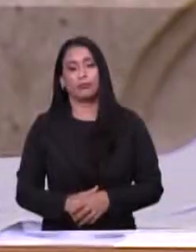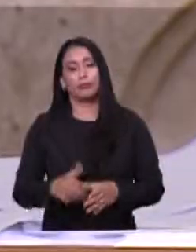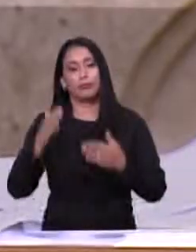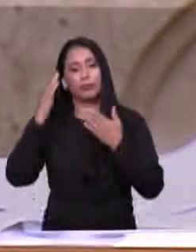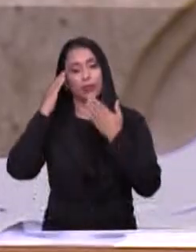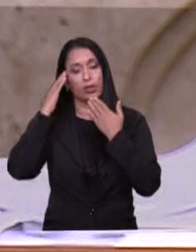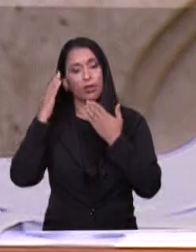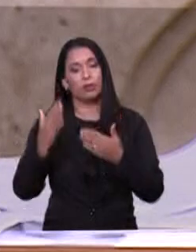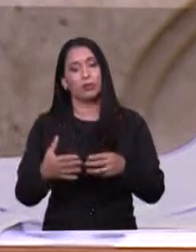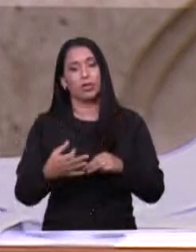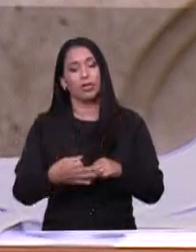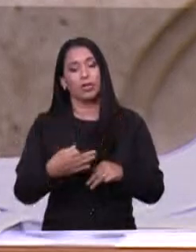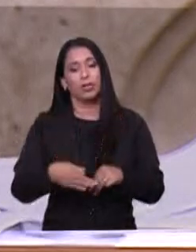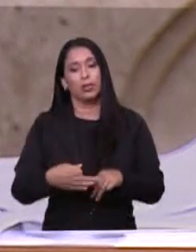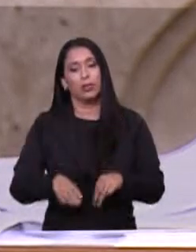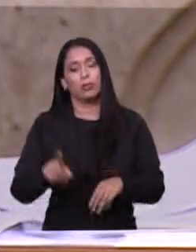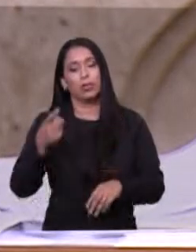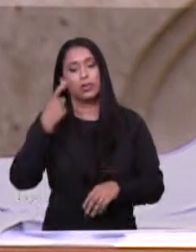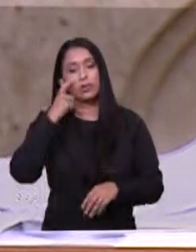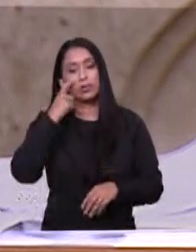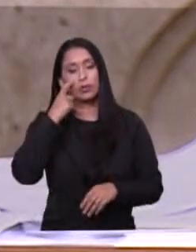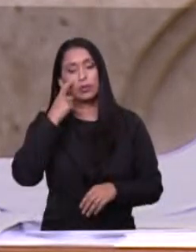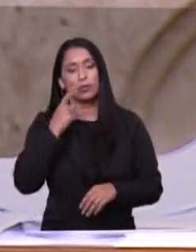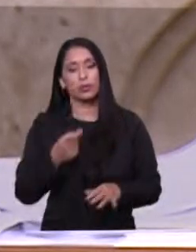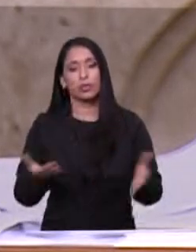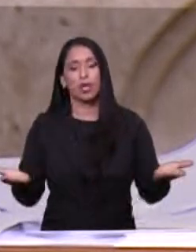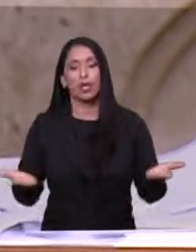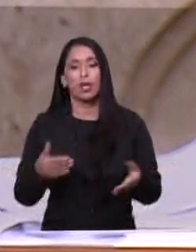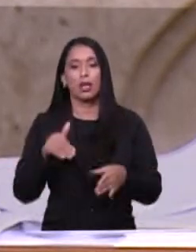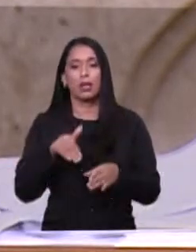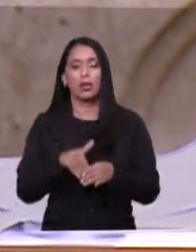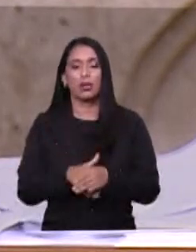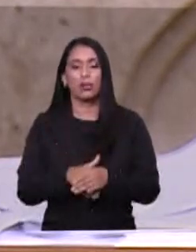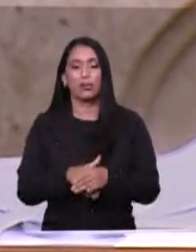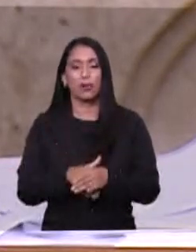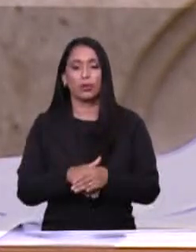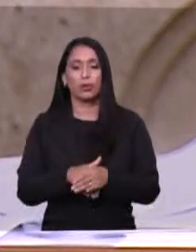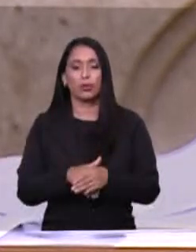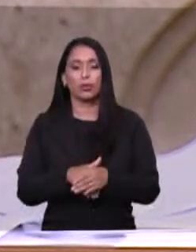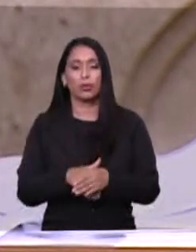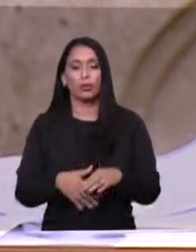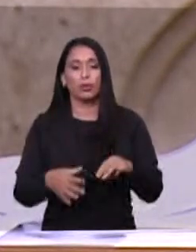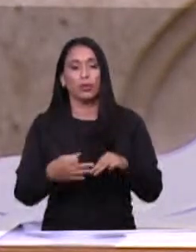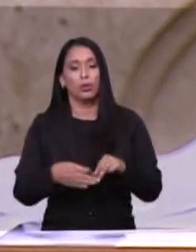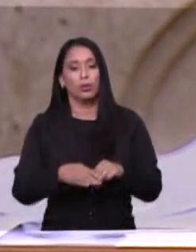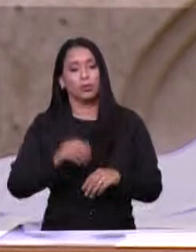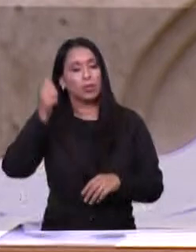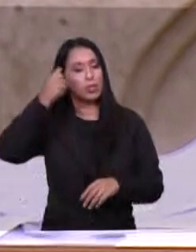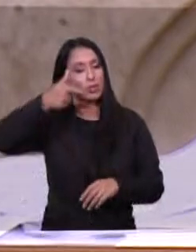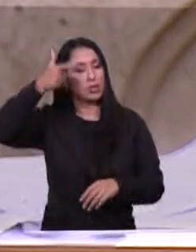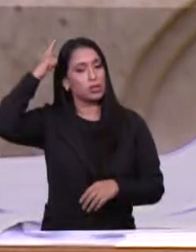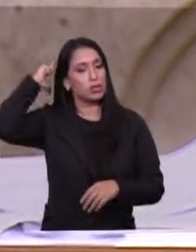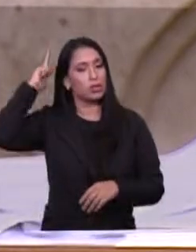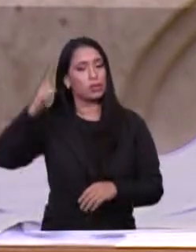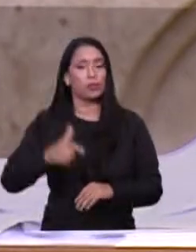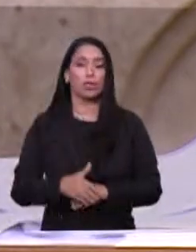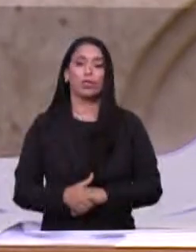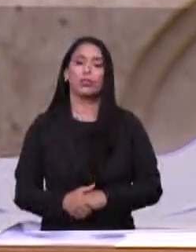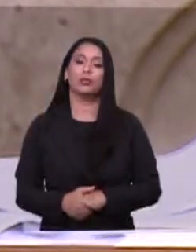Obrigada, ministro Nunes Marques. Colho o voto do ministro Alexandre de Moraes.